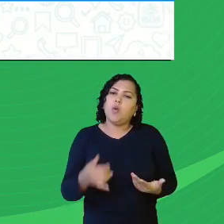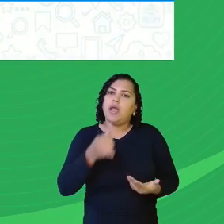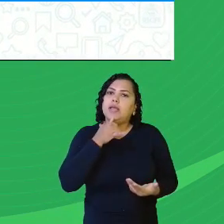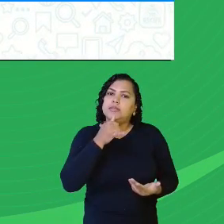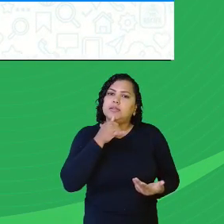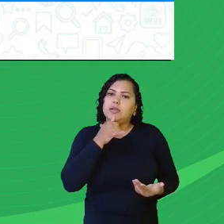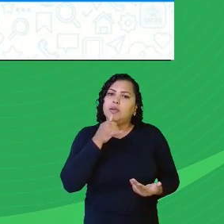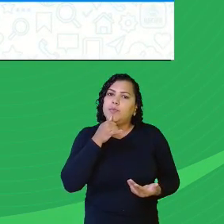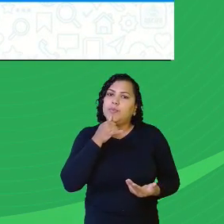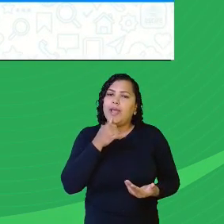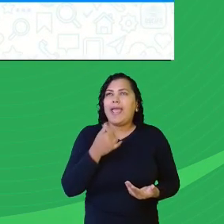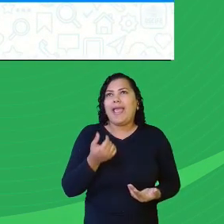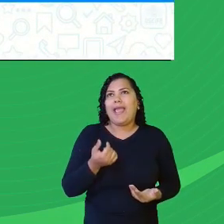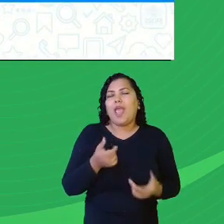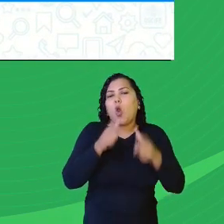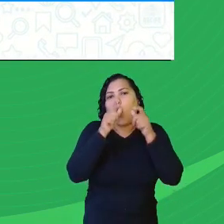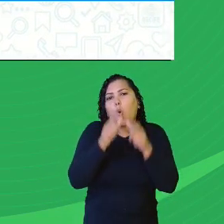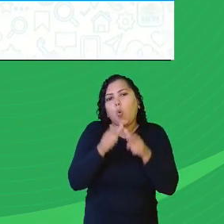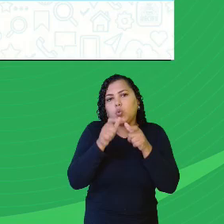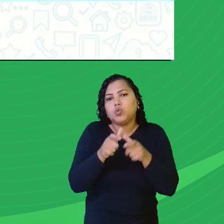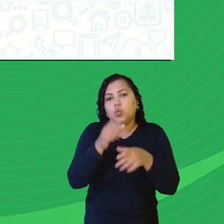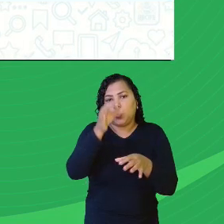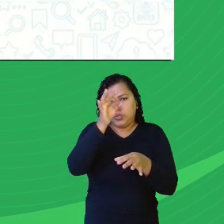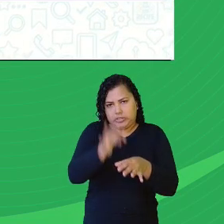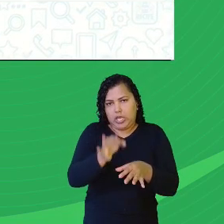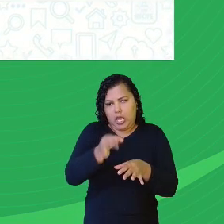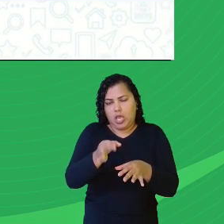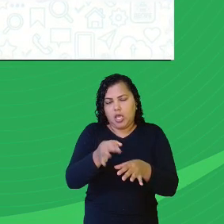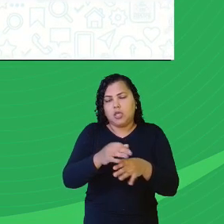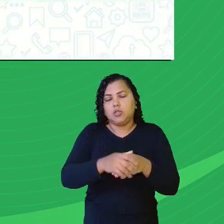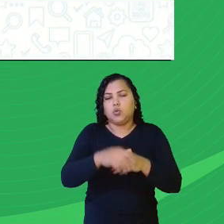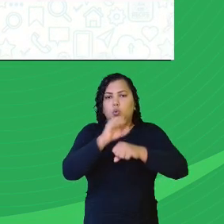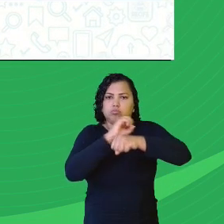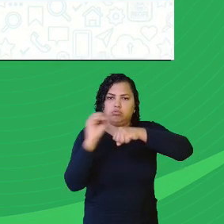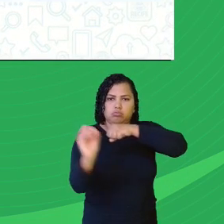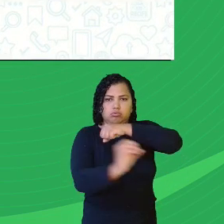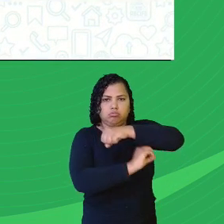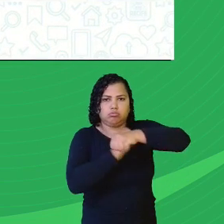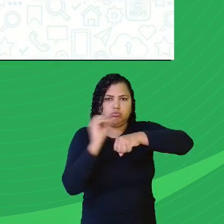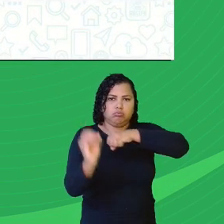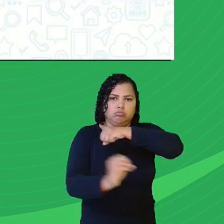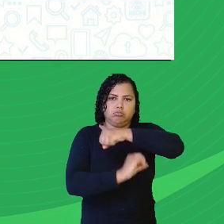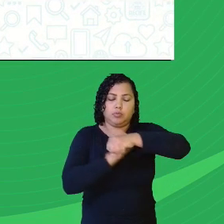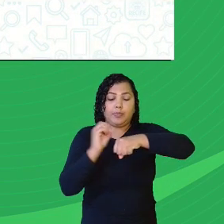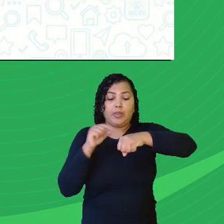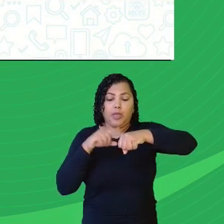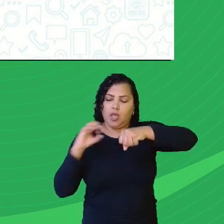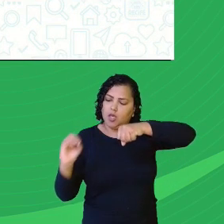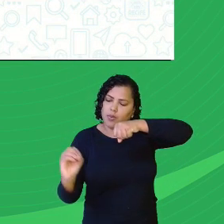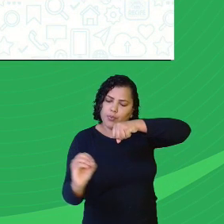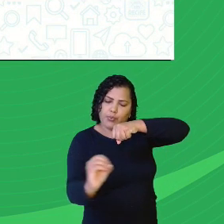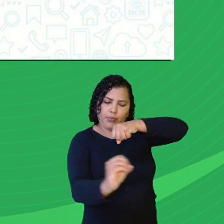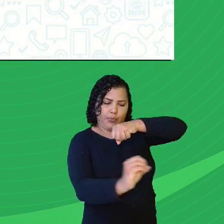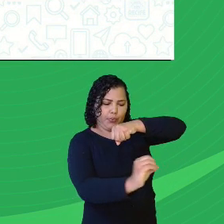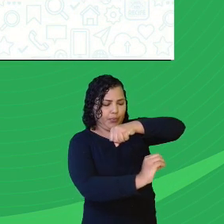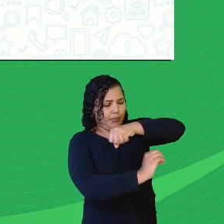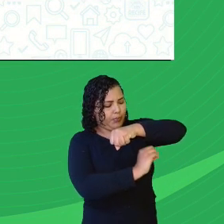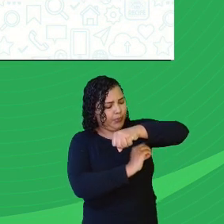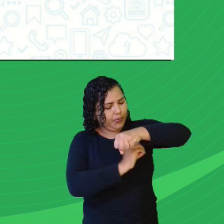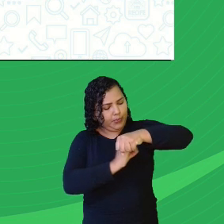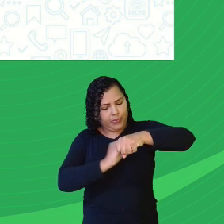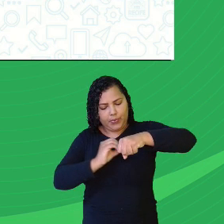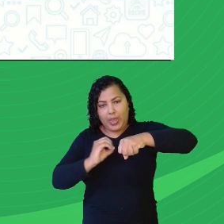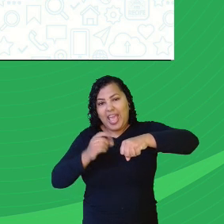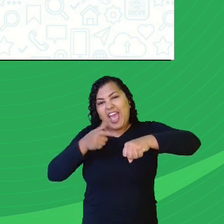fosse o endereço do Sistema Solar. O Sistema Solar é formado por vários astros que giram ao redor de